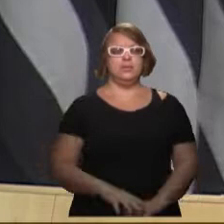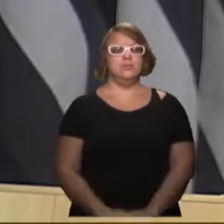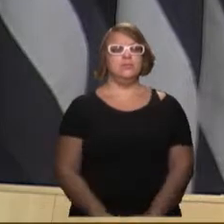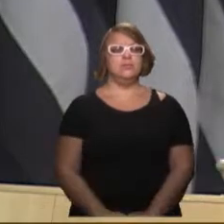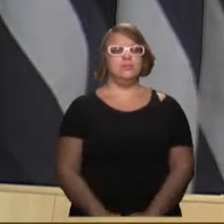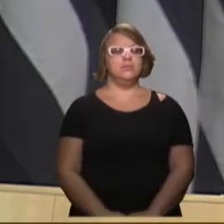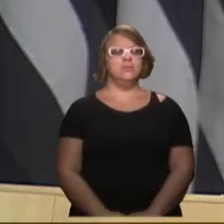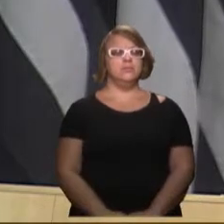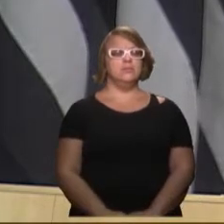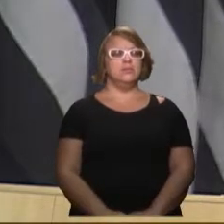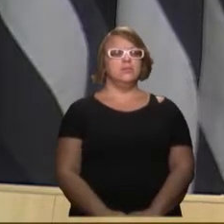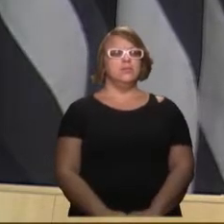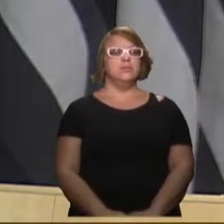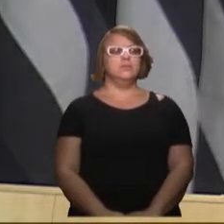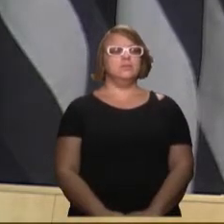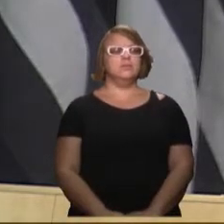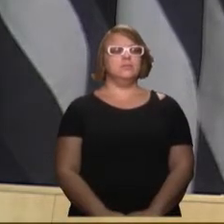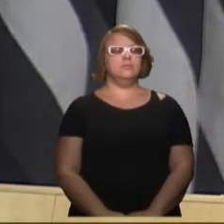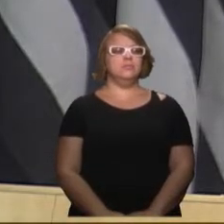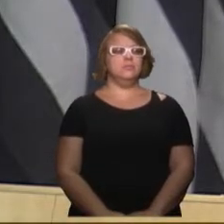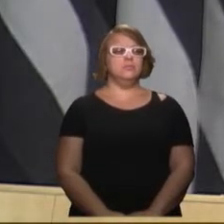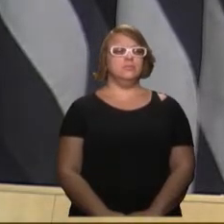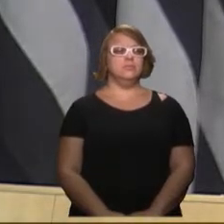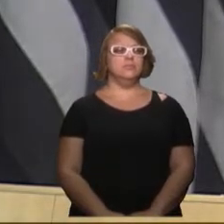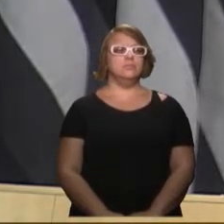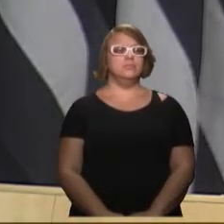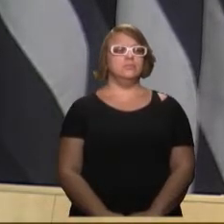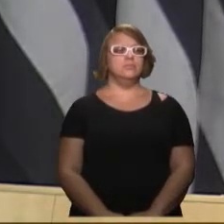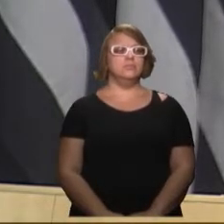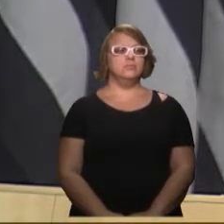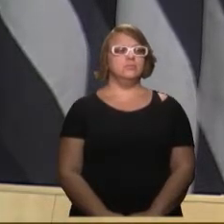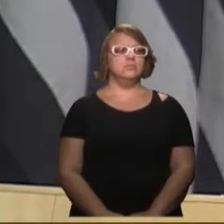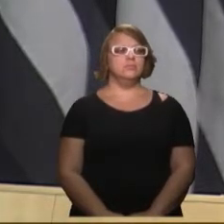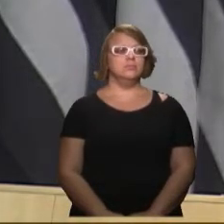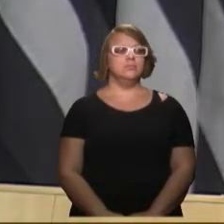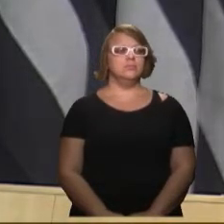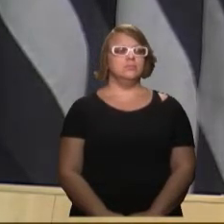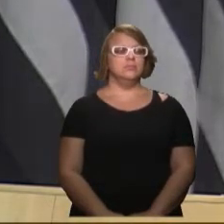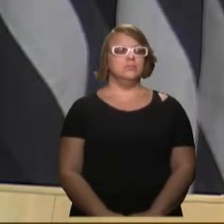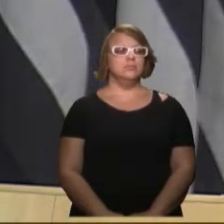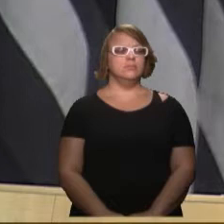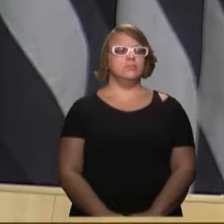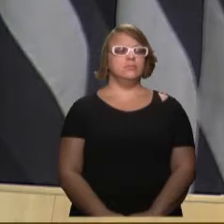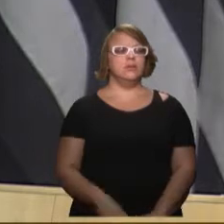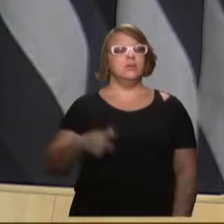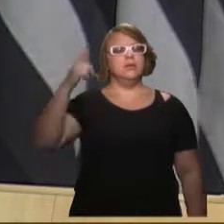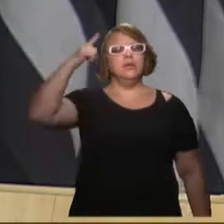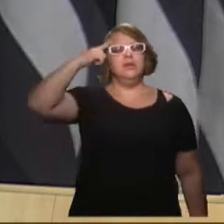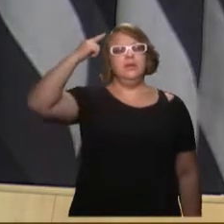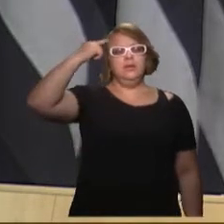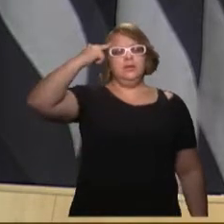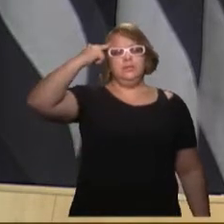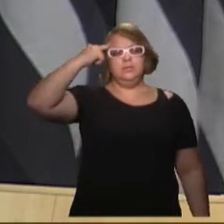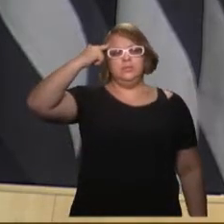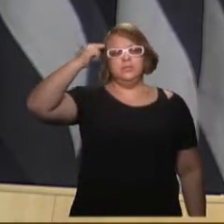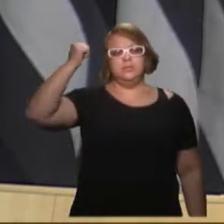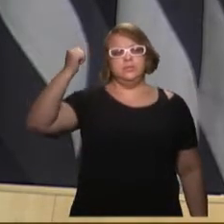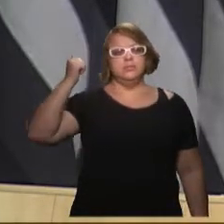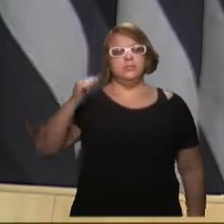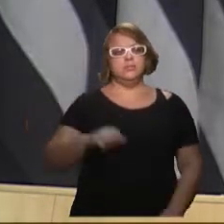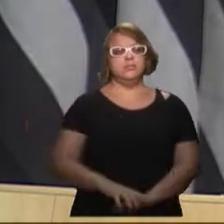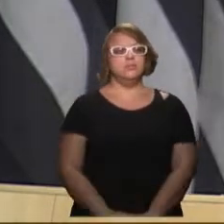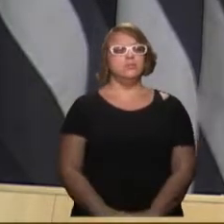de direito privado, né? Mas é uma autarquia. Então, a gente poderia pensar nessa situação. Oi?